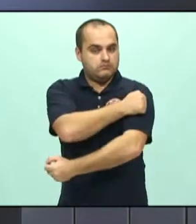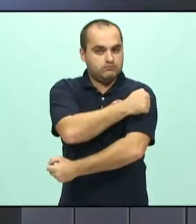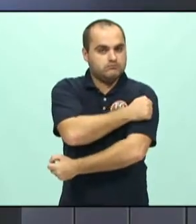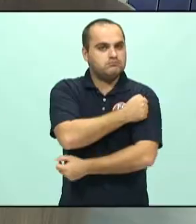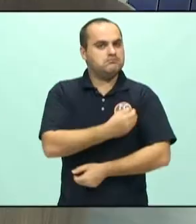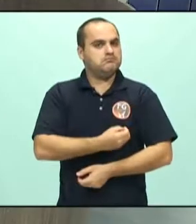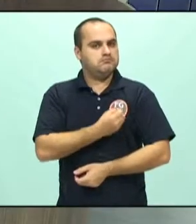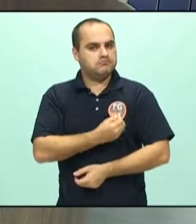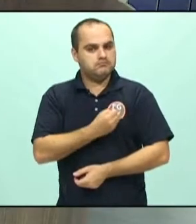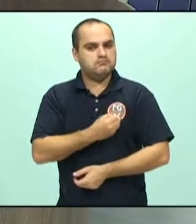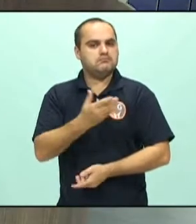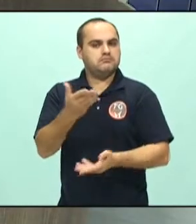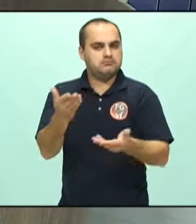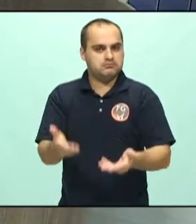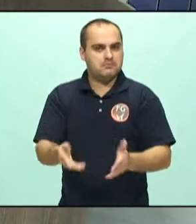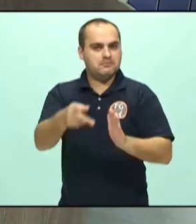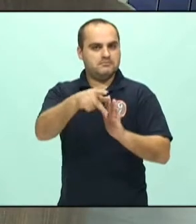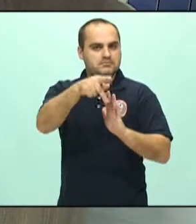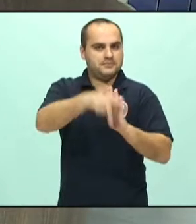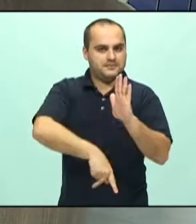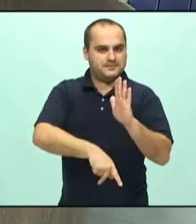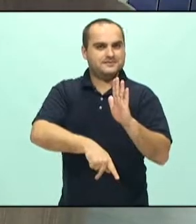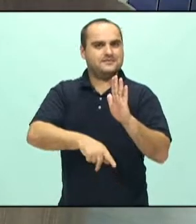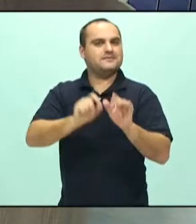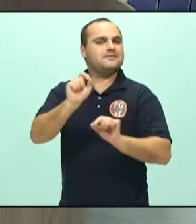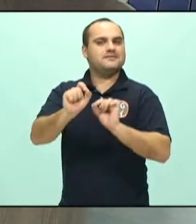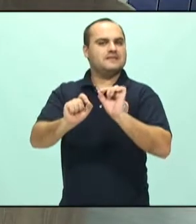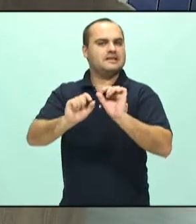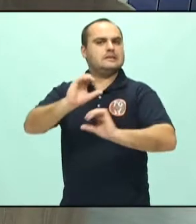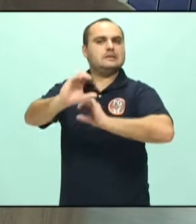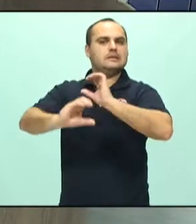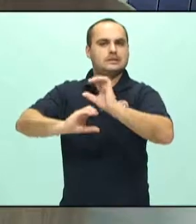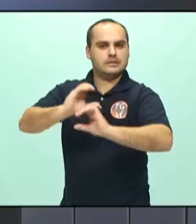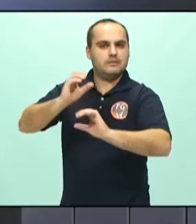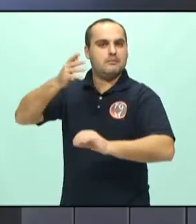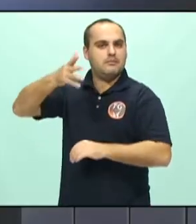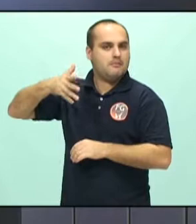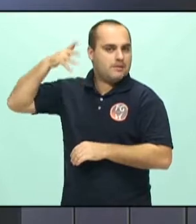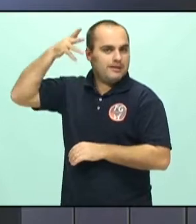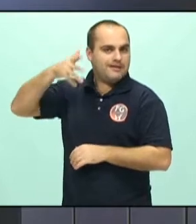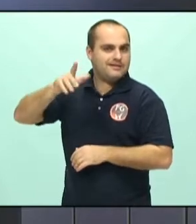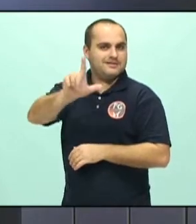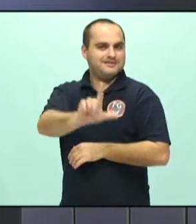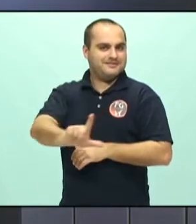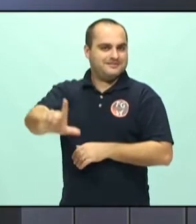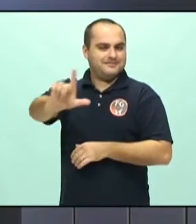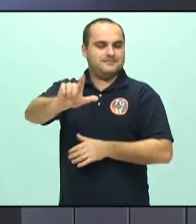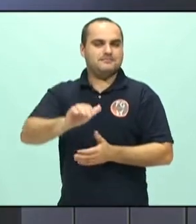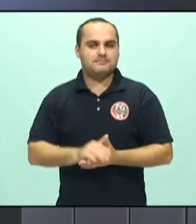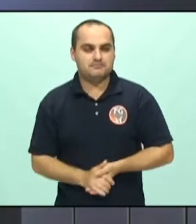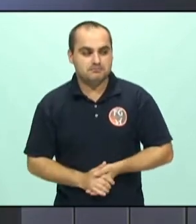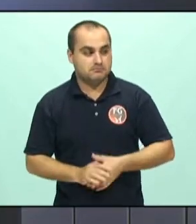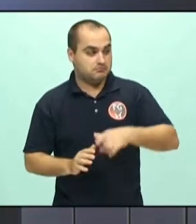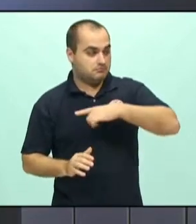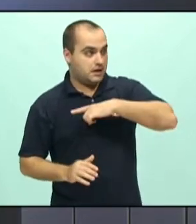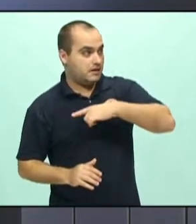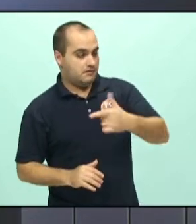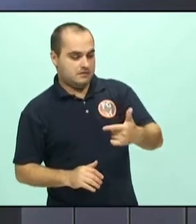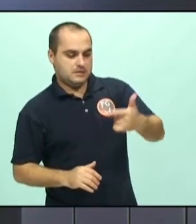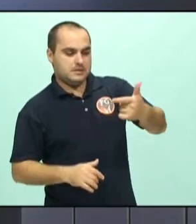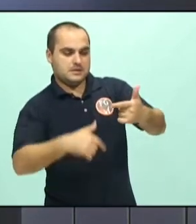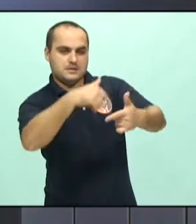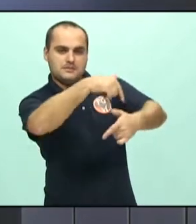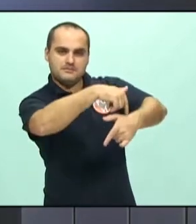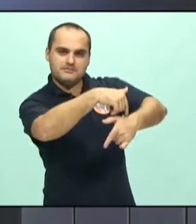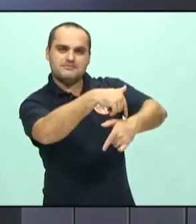estão envolvidas no projeto Ciclo de Palestras Literárias, que teve a sua segunda